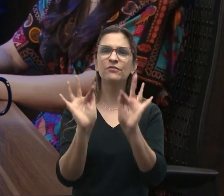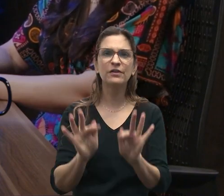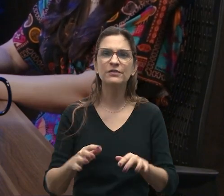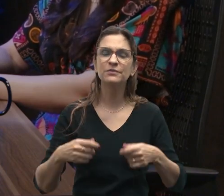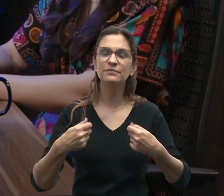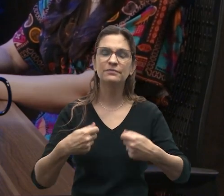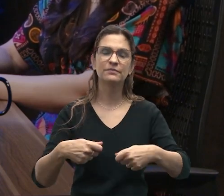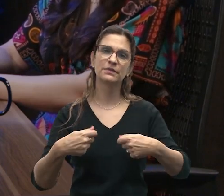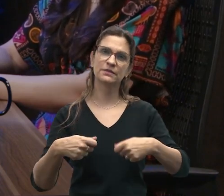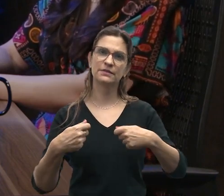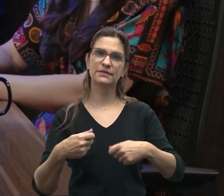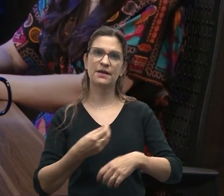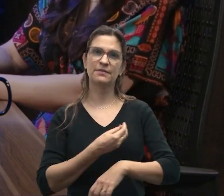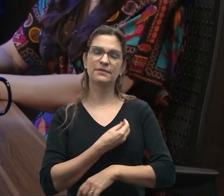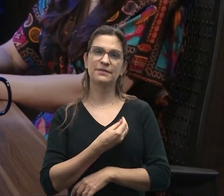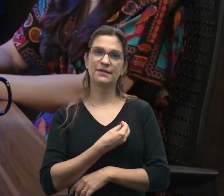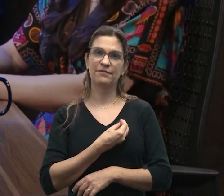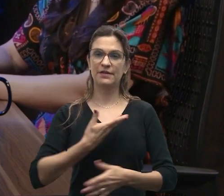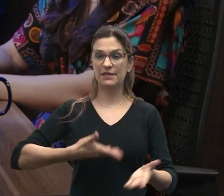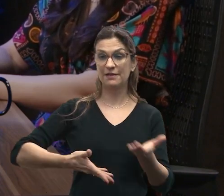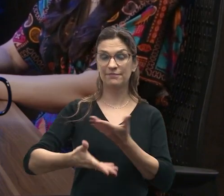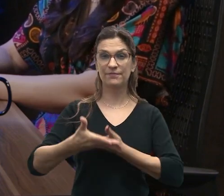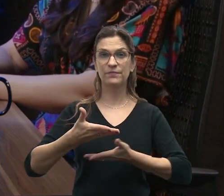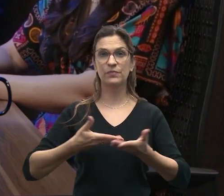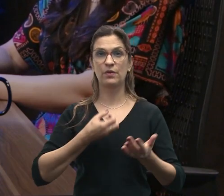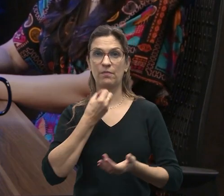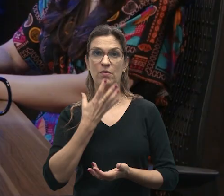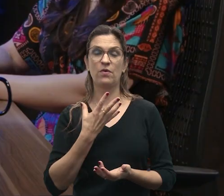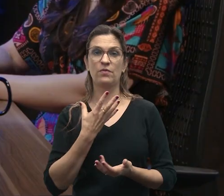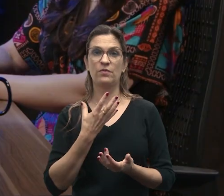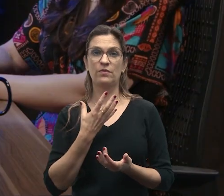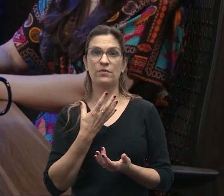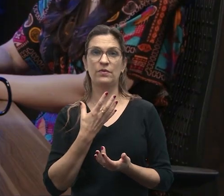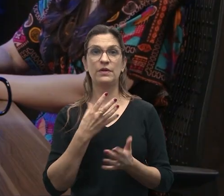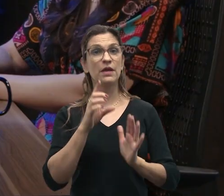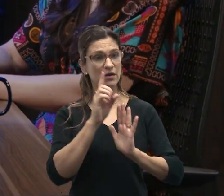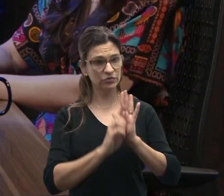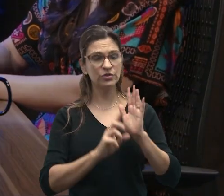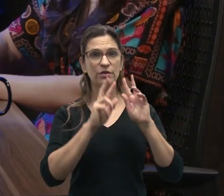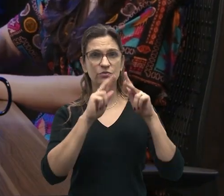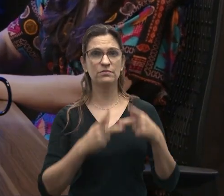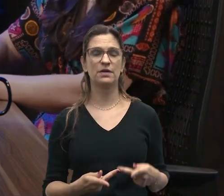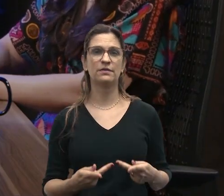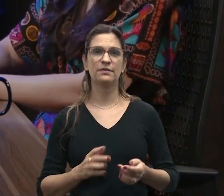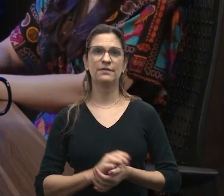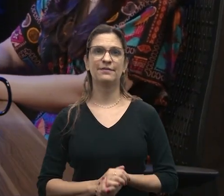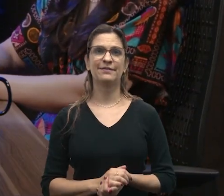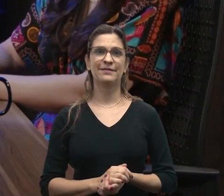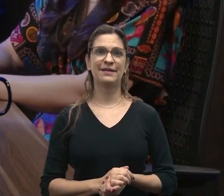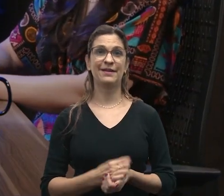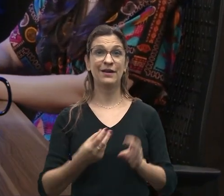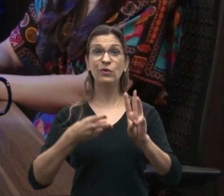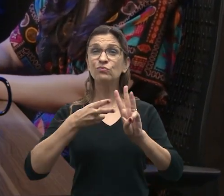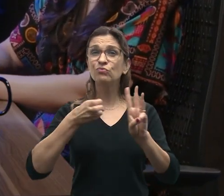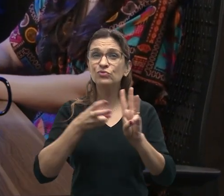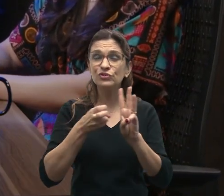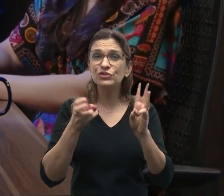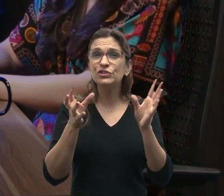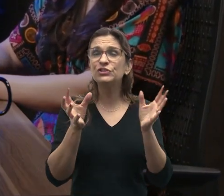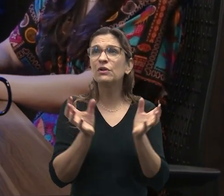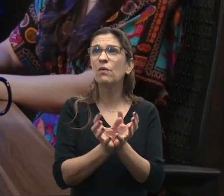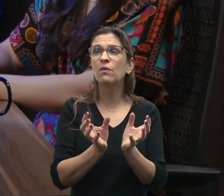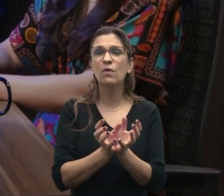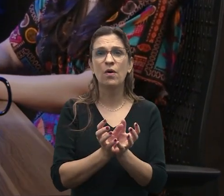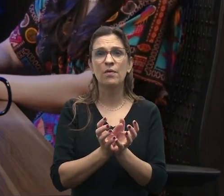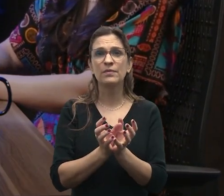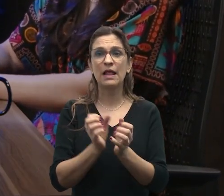né? Na vida e tal. E isso são direitos humanos. Aí os indígenas sofrem muito preconceito aqui, não conseguem